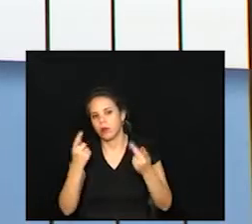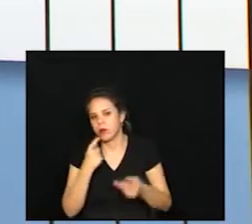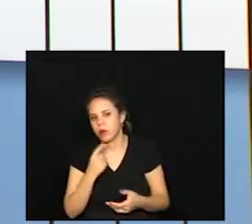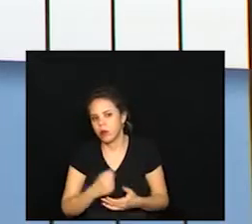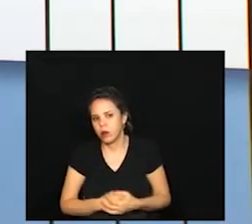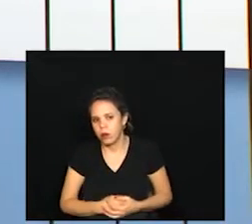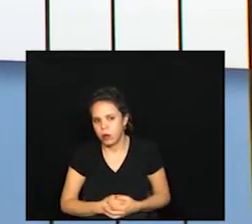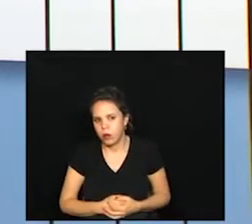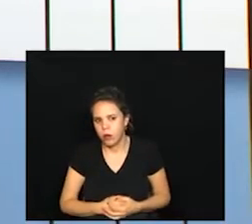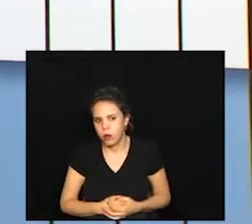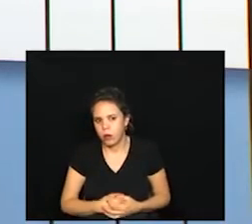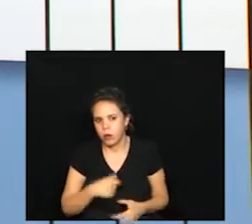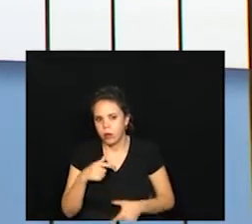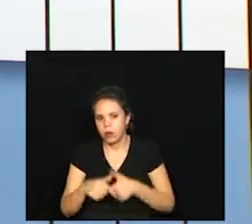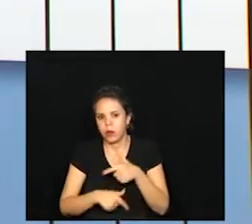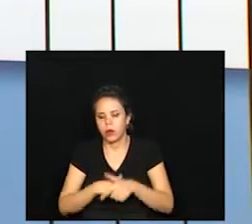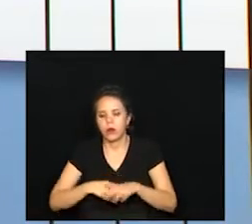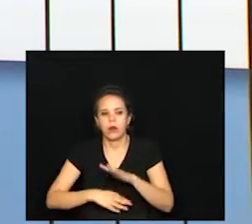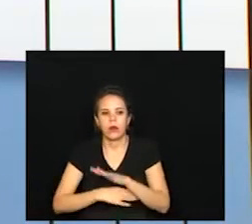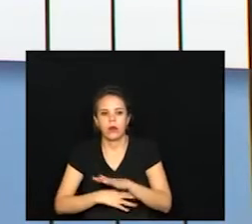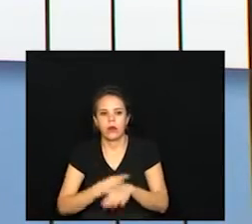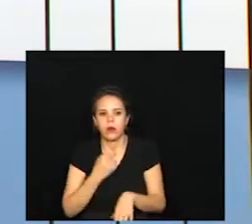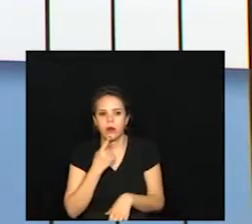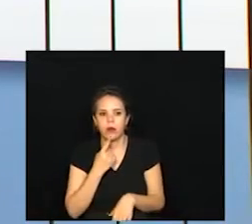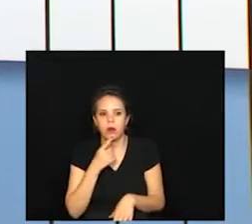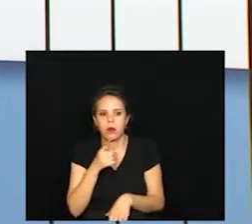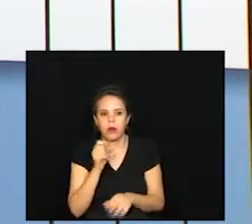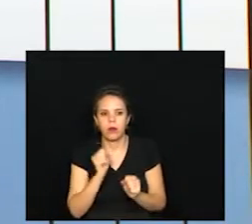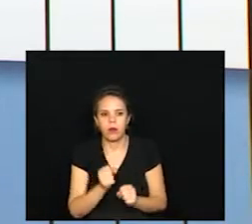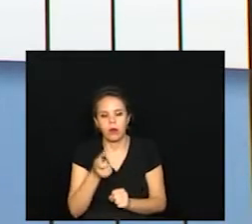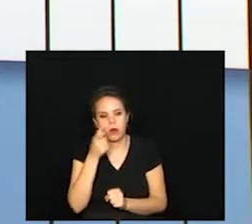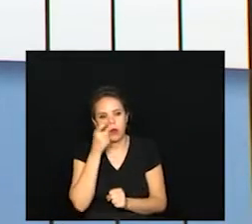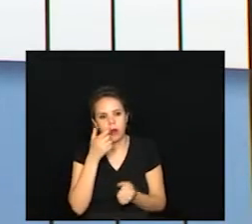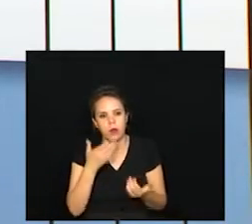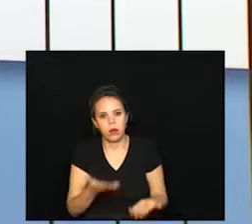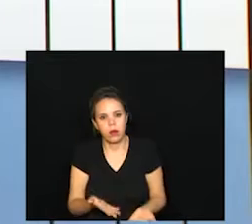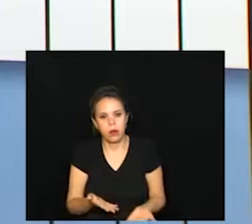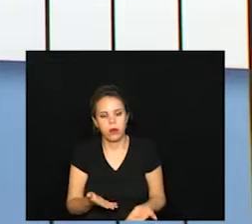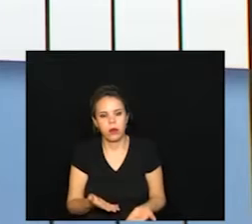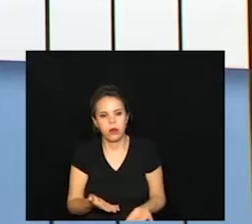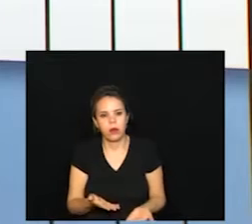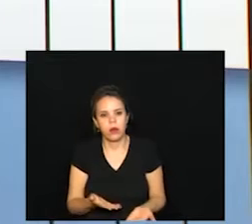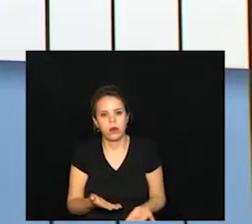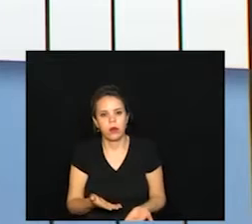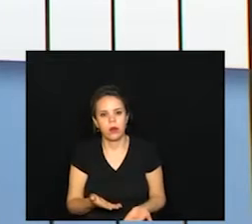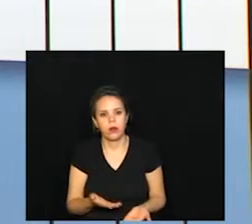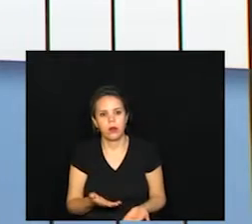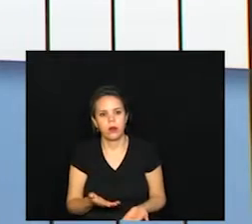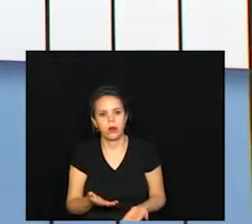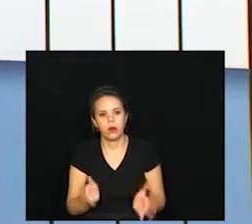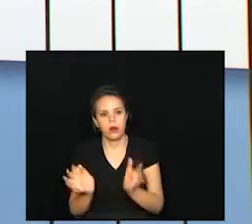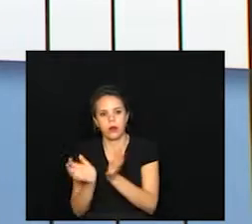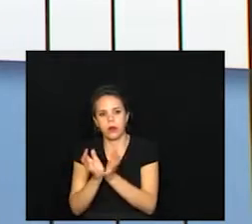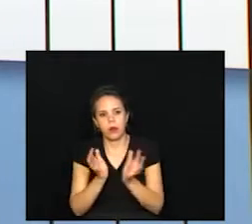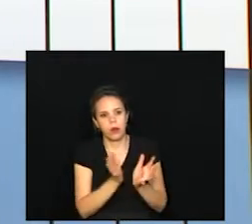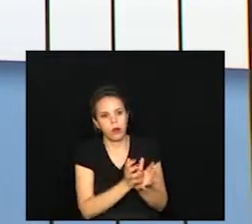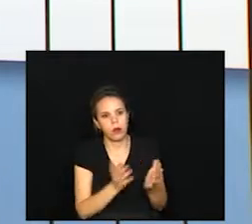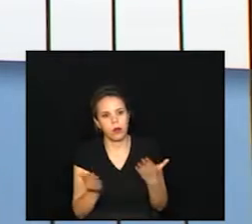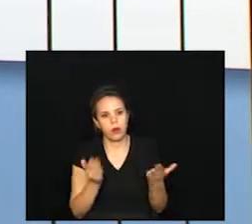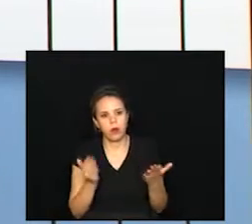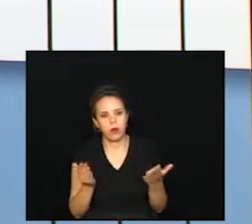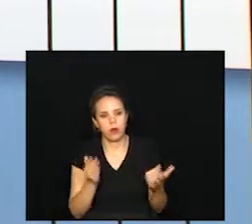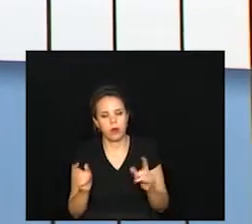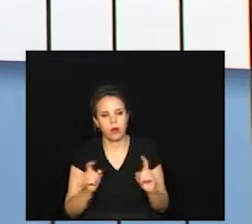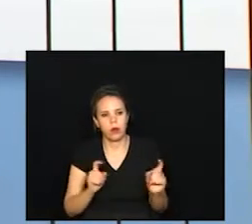Campinas Shopping. É o trabalho do Legislativo Campineiro e você pode acompanhar ali na página das comissões quais foram